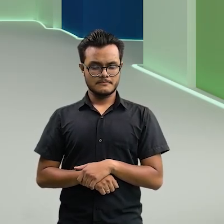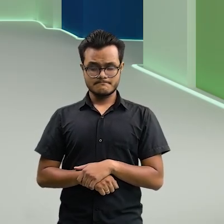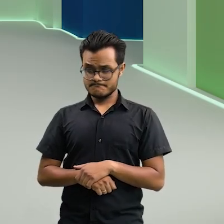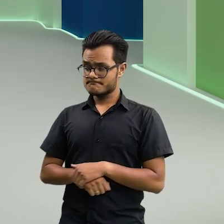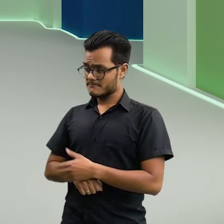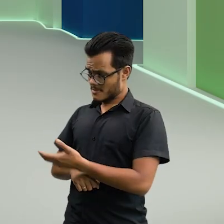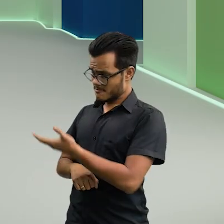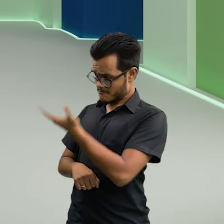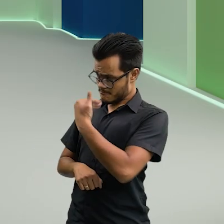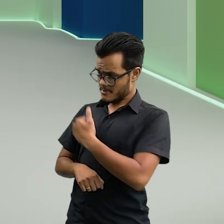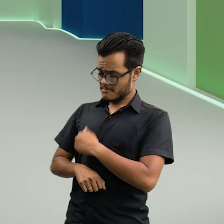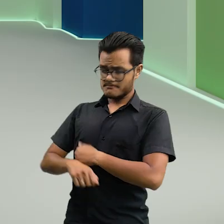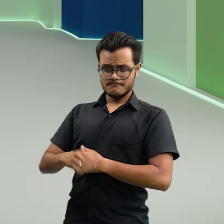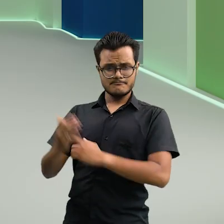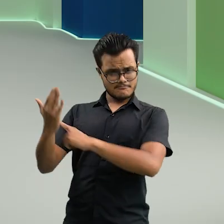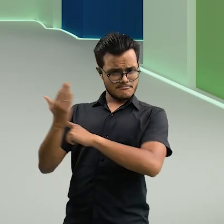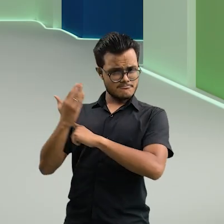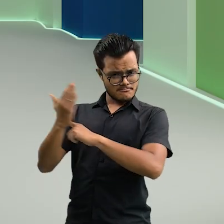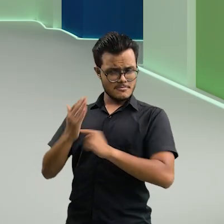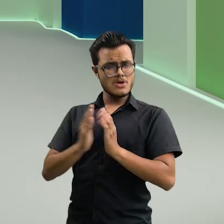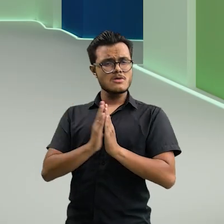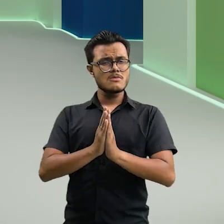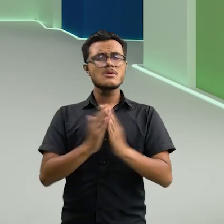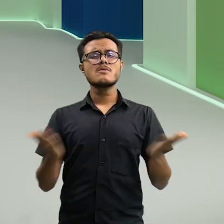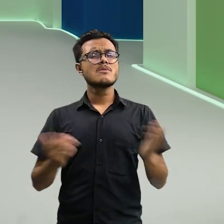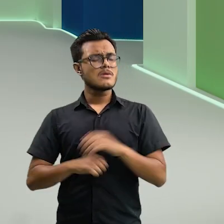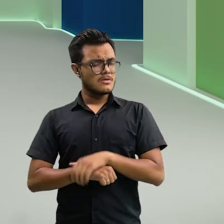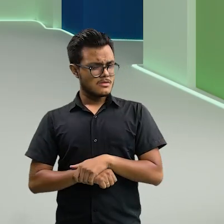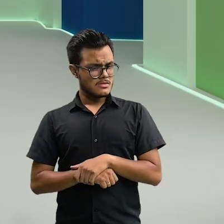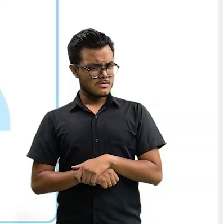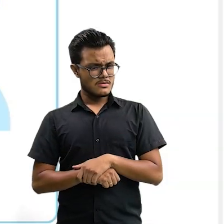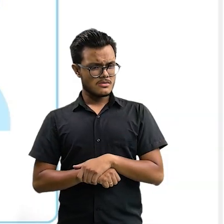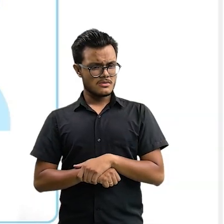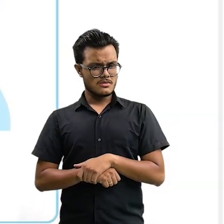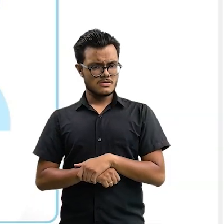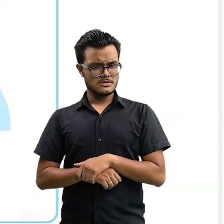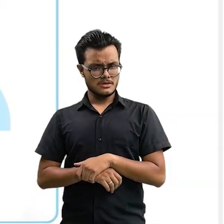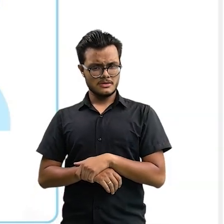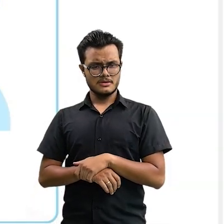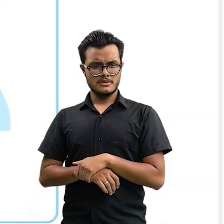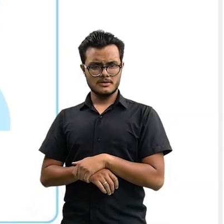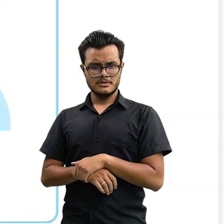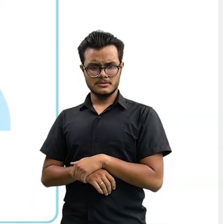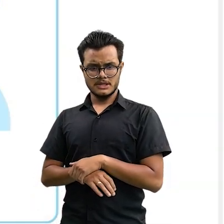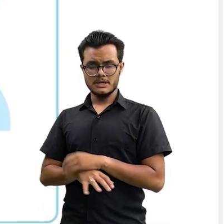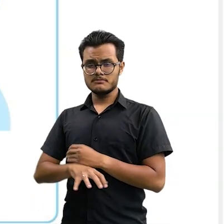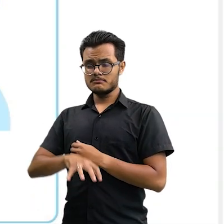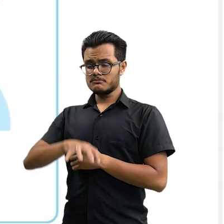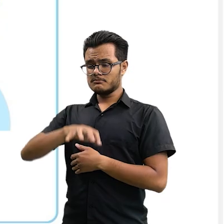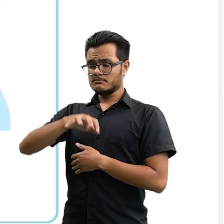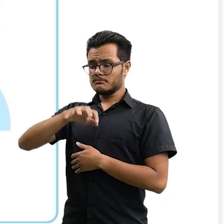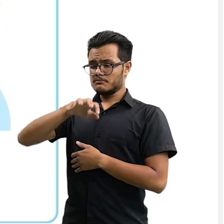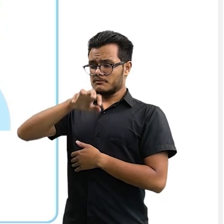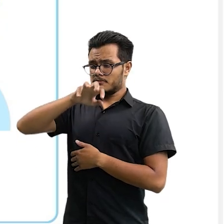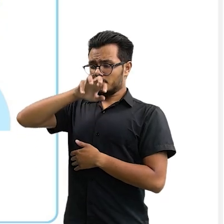da respiração, gente, é inspirar, contrai, contrai.